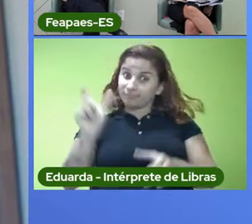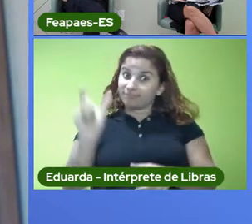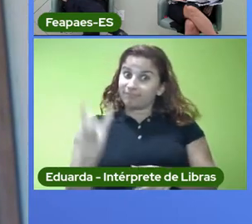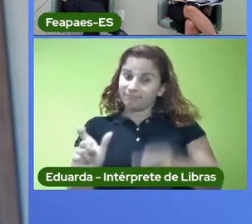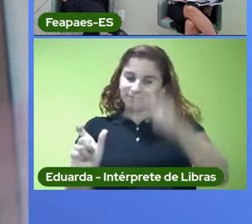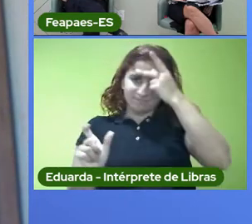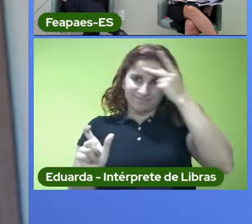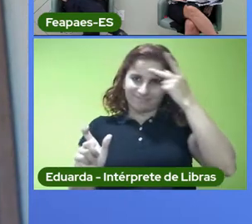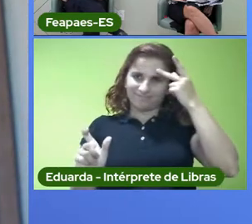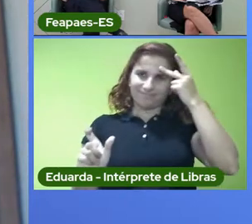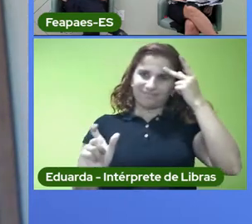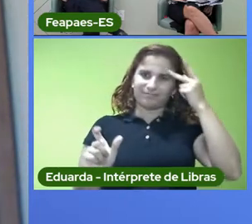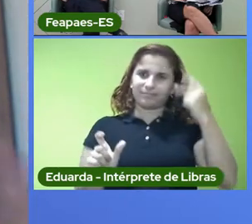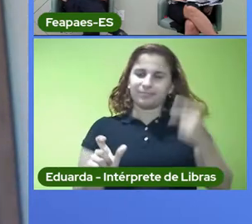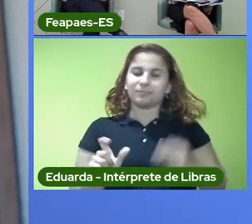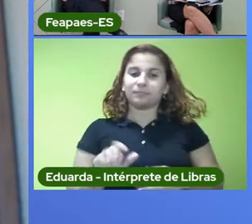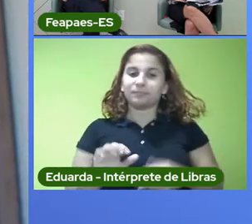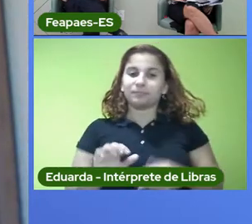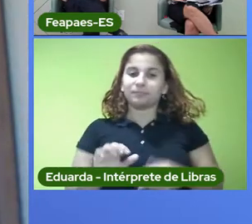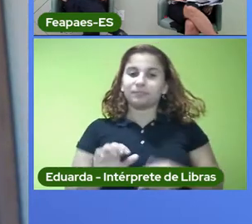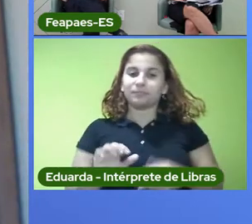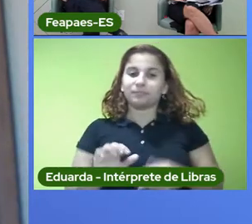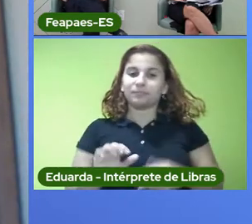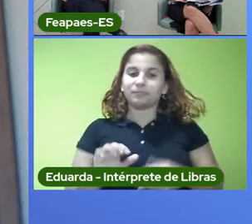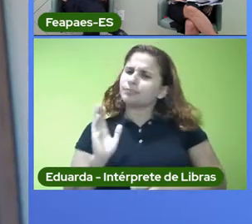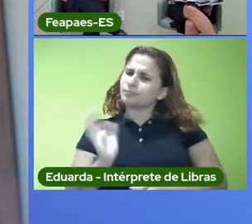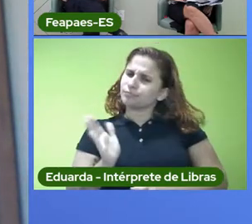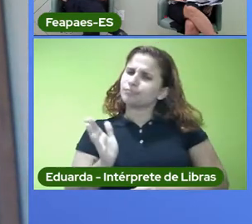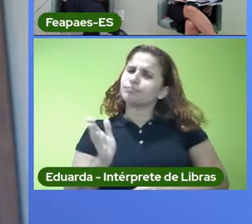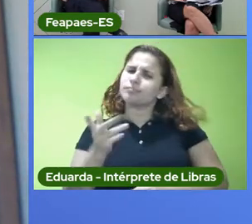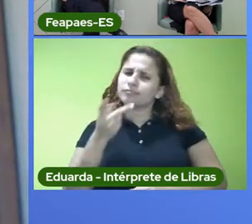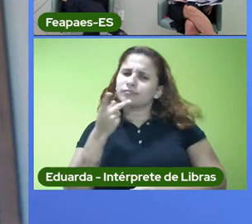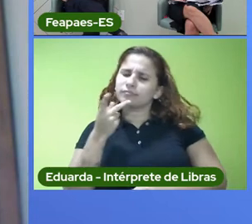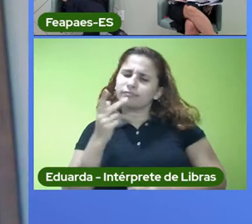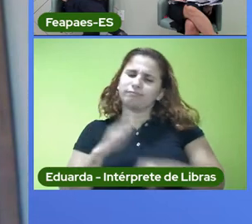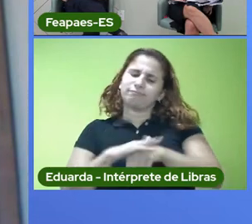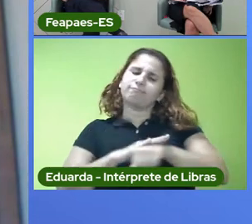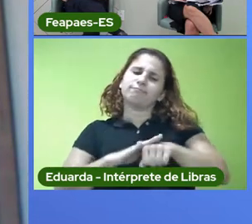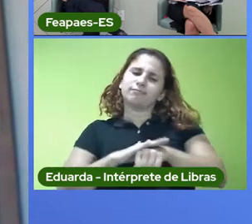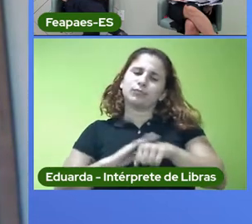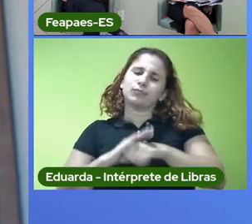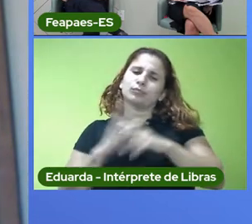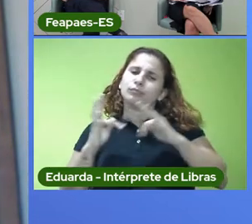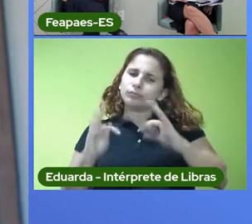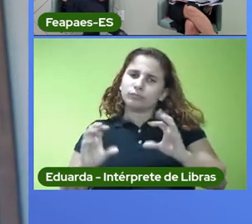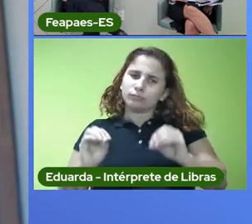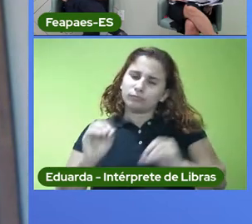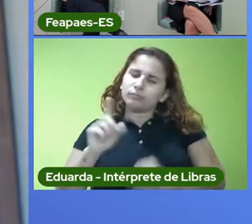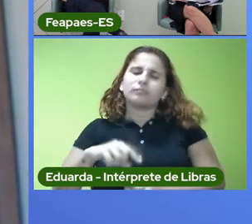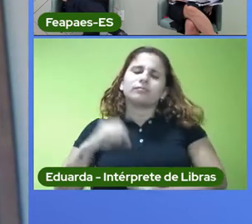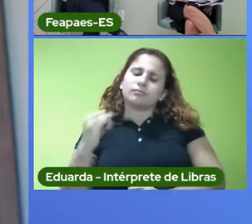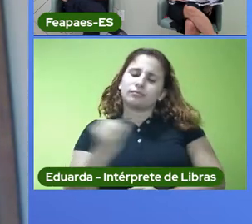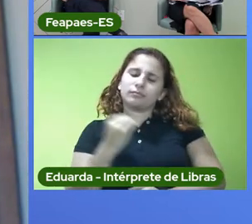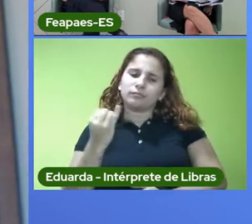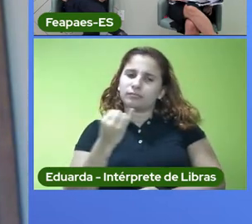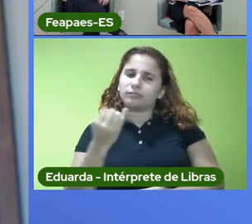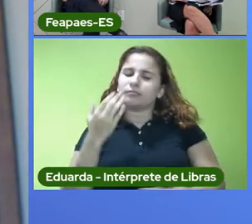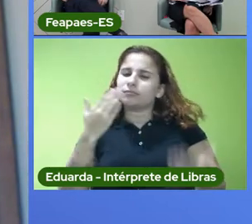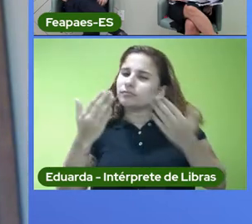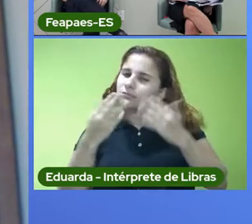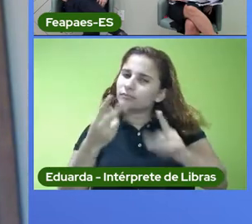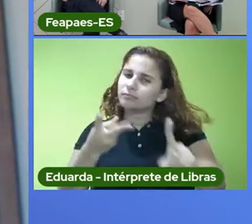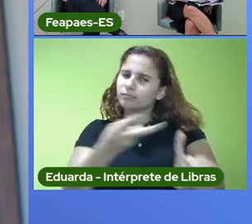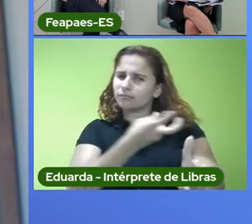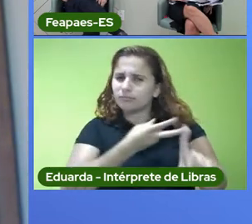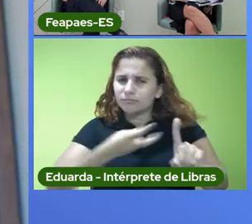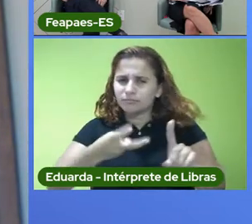aquilo que a gente, né, já falou aqui sobre quais, porque que é importante essa concepção, né, do direito ao trabalho aqui. Então,